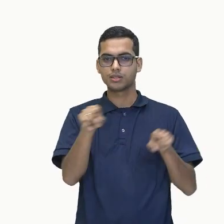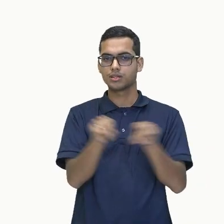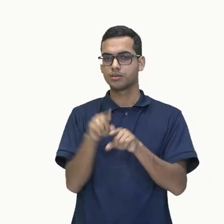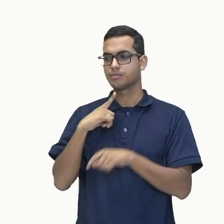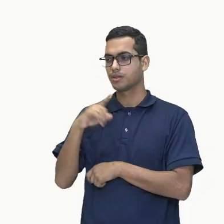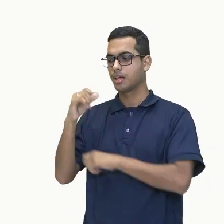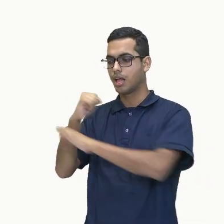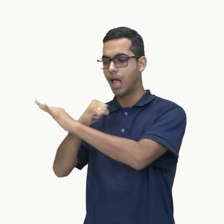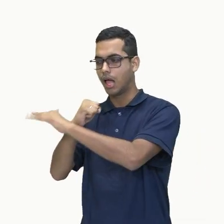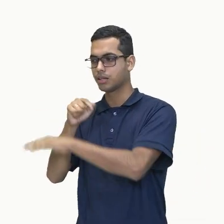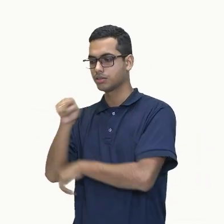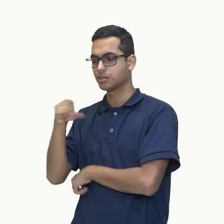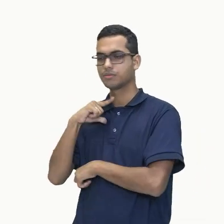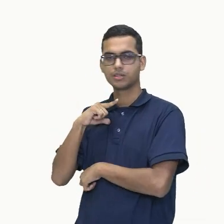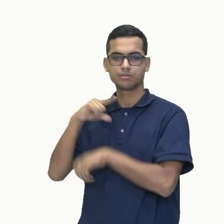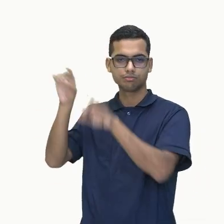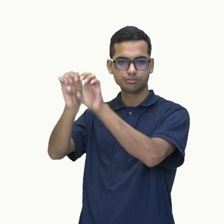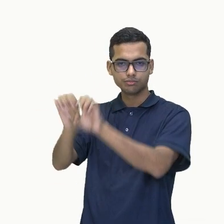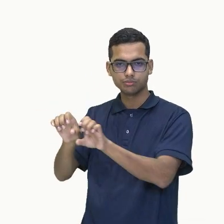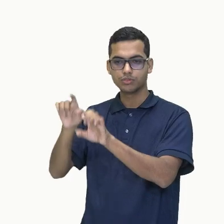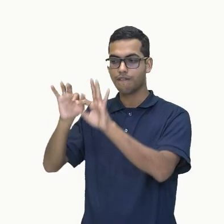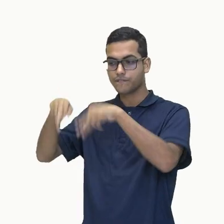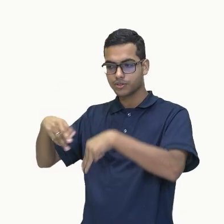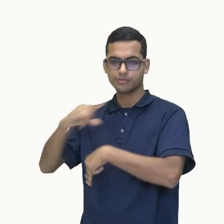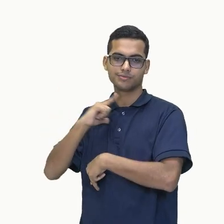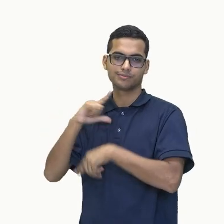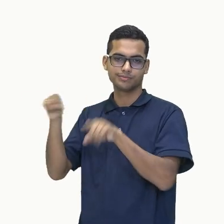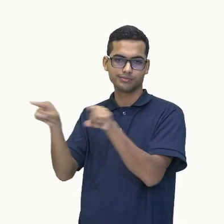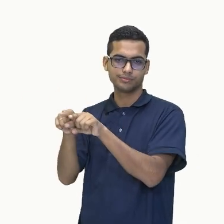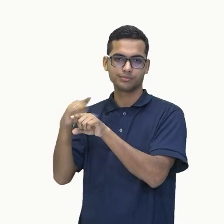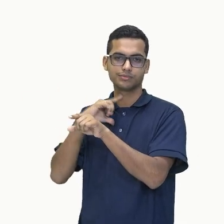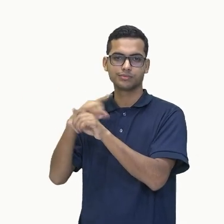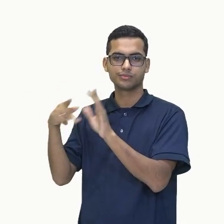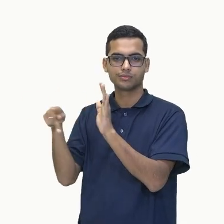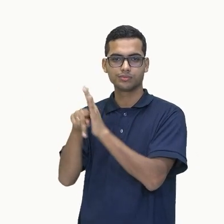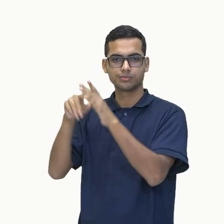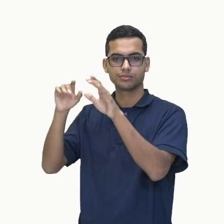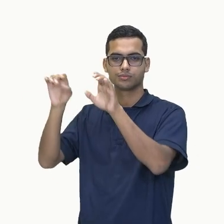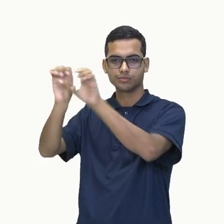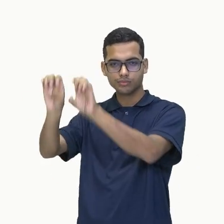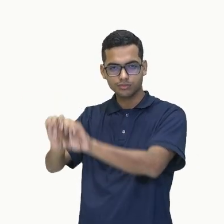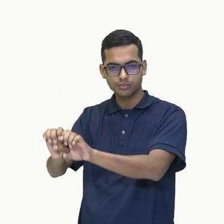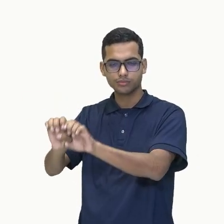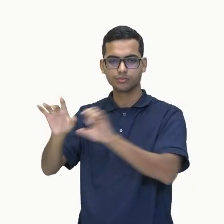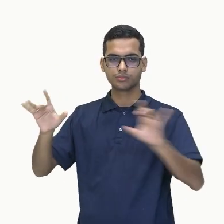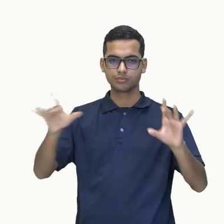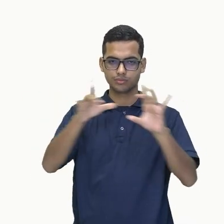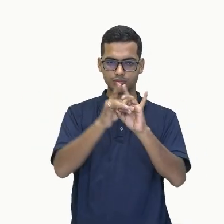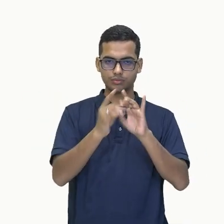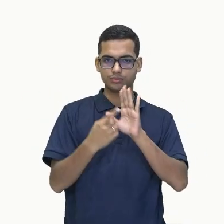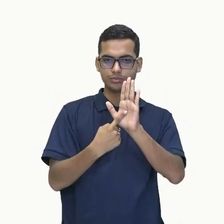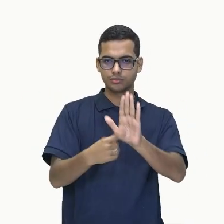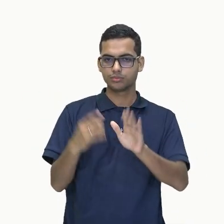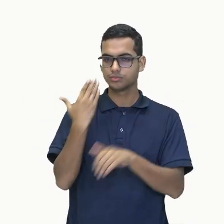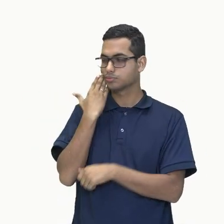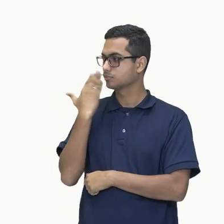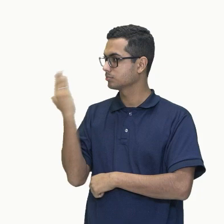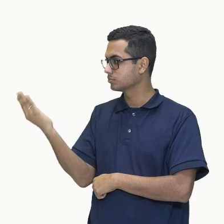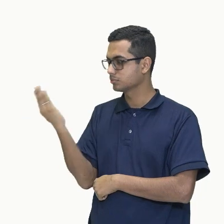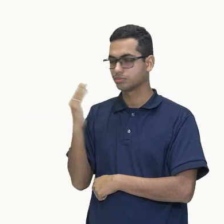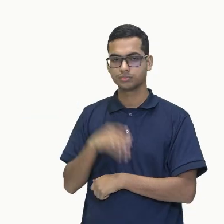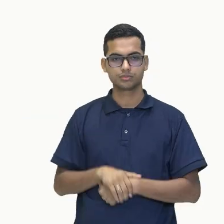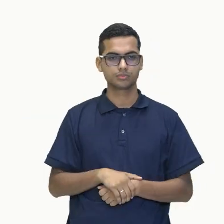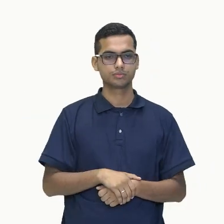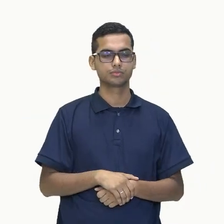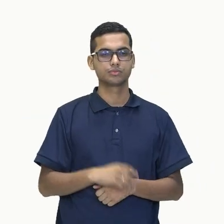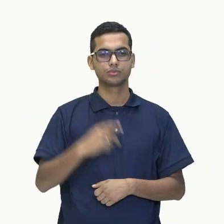tá? Mas aqui é um dipeptídico. Por quê? Foram 2 aminoácidos que se juntaram. Aqui é um polipeptídico,